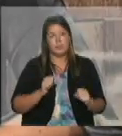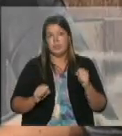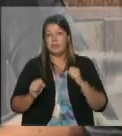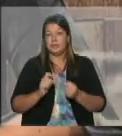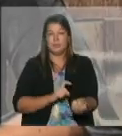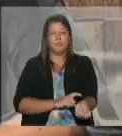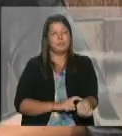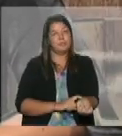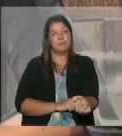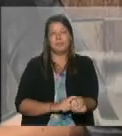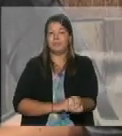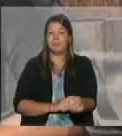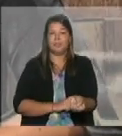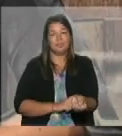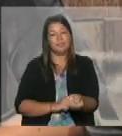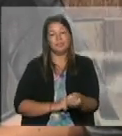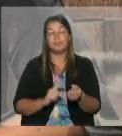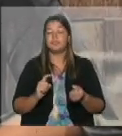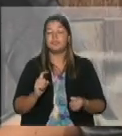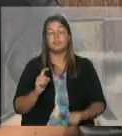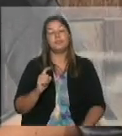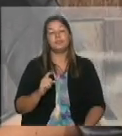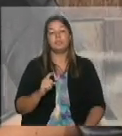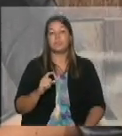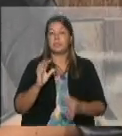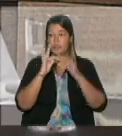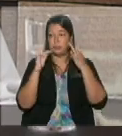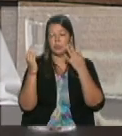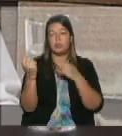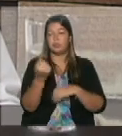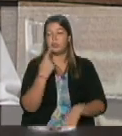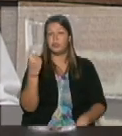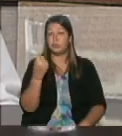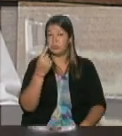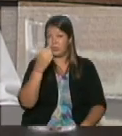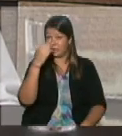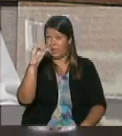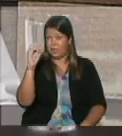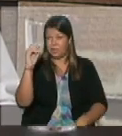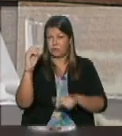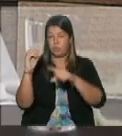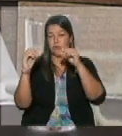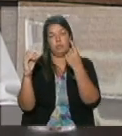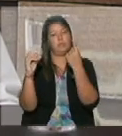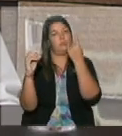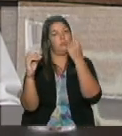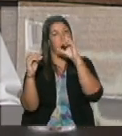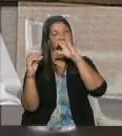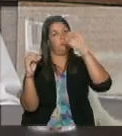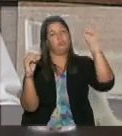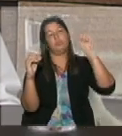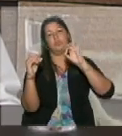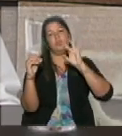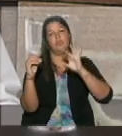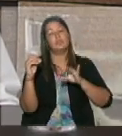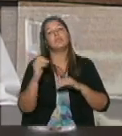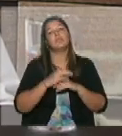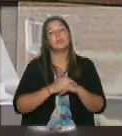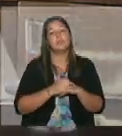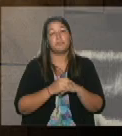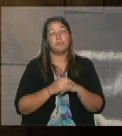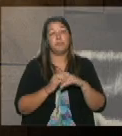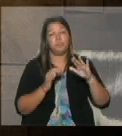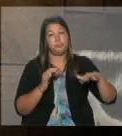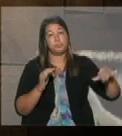sairia um? Só daqueles 10 só sairia um. Mas aí houve empate e a comissão julgadora optou por